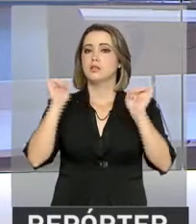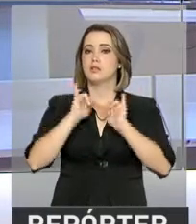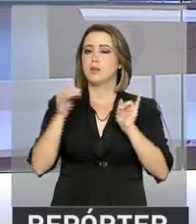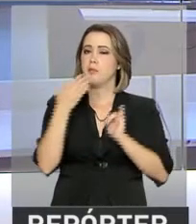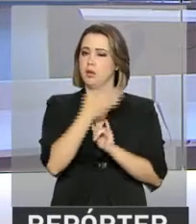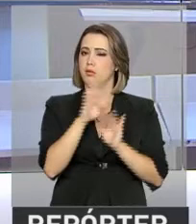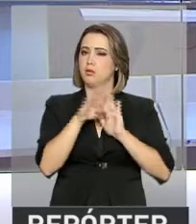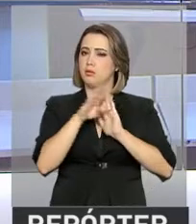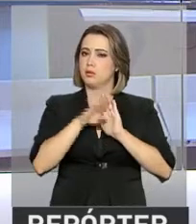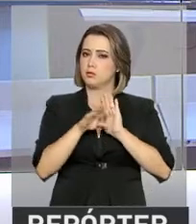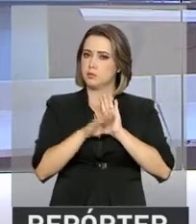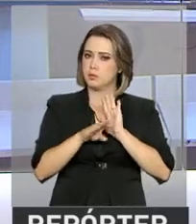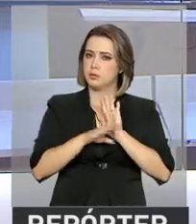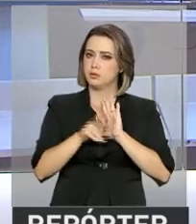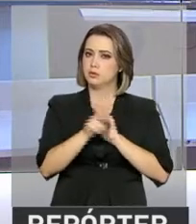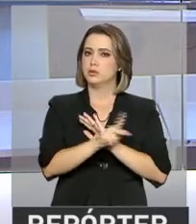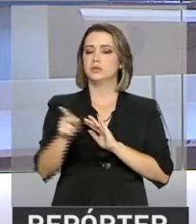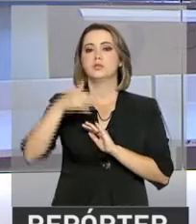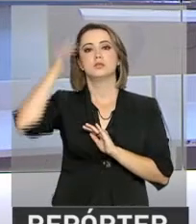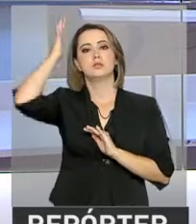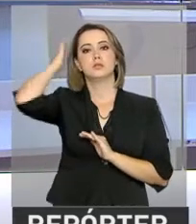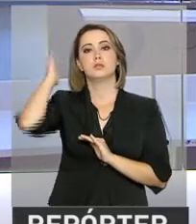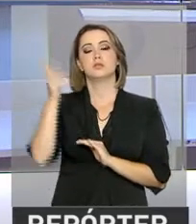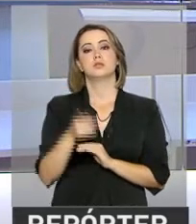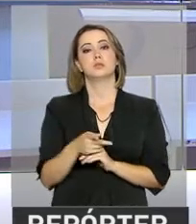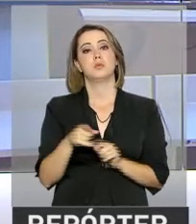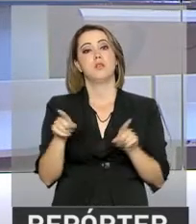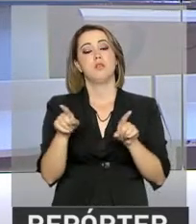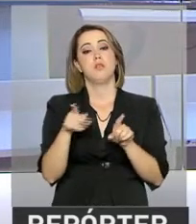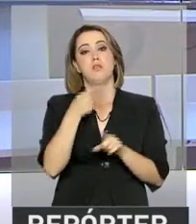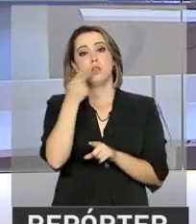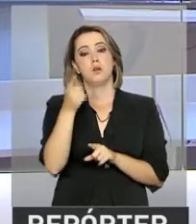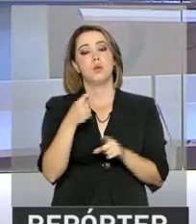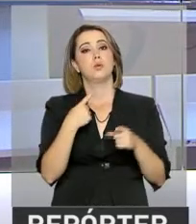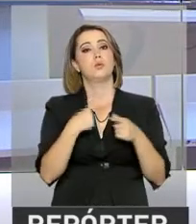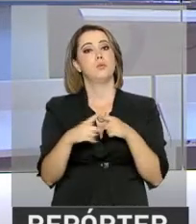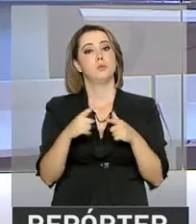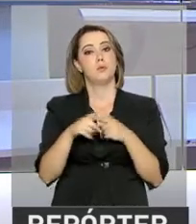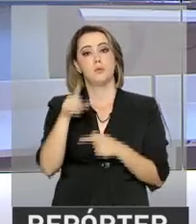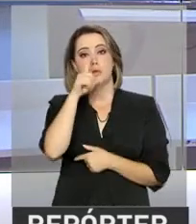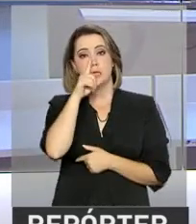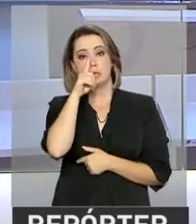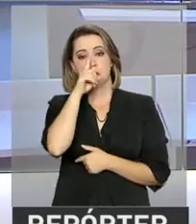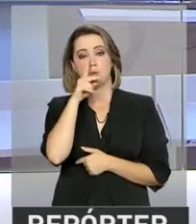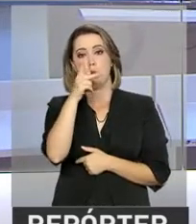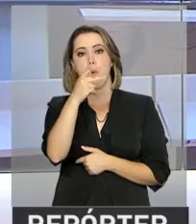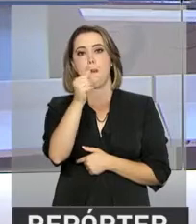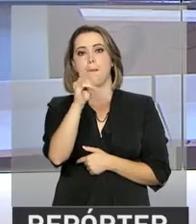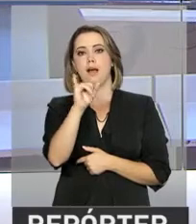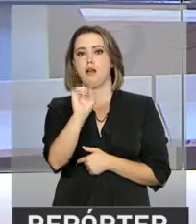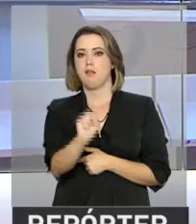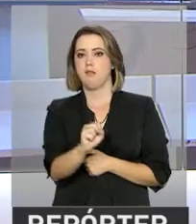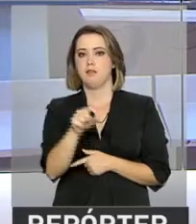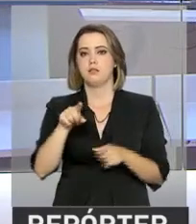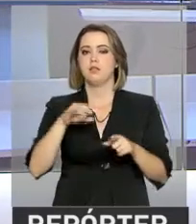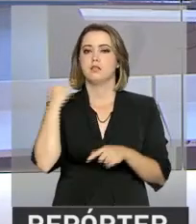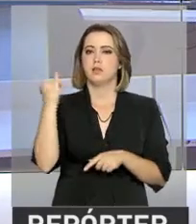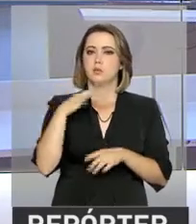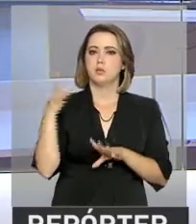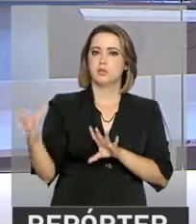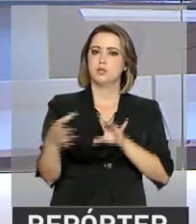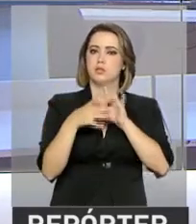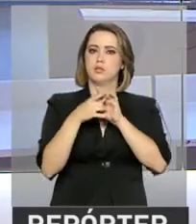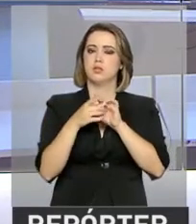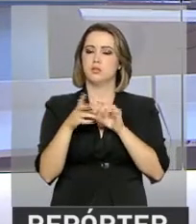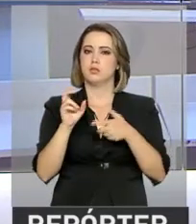programa senhor orientador o presidente da república michel temer falou sobre o risco país e sobre a importância da parceria entre